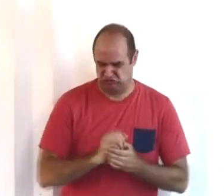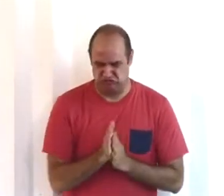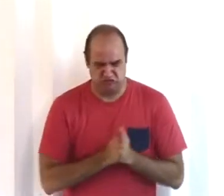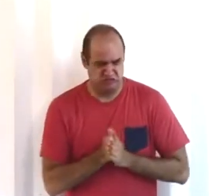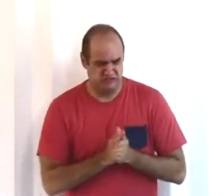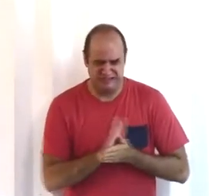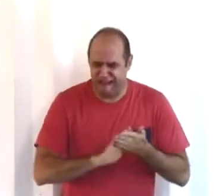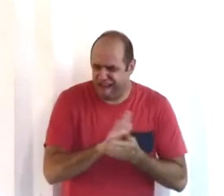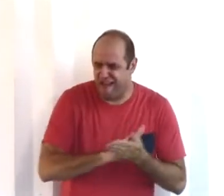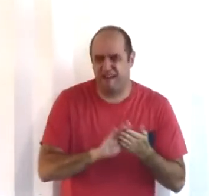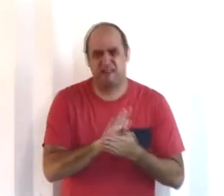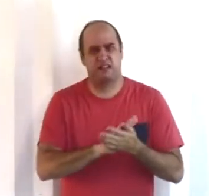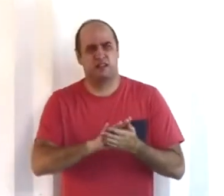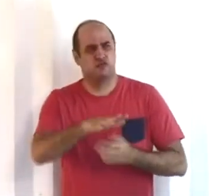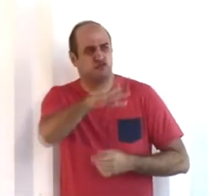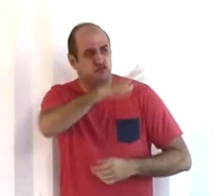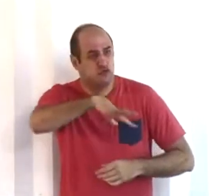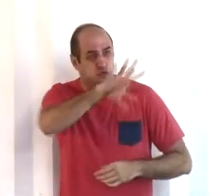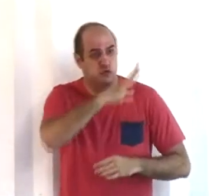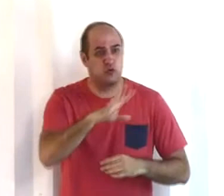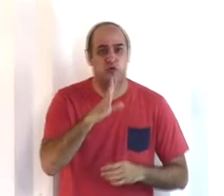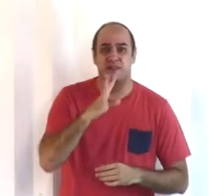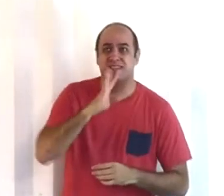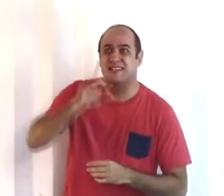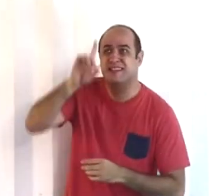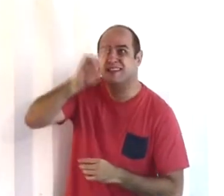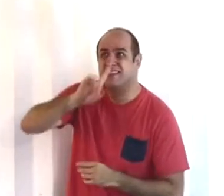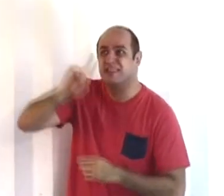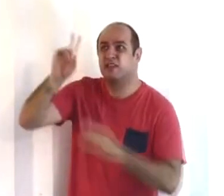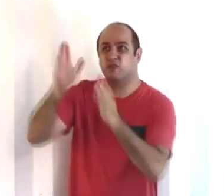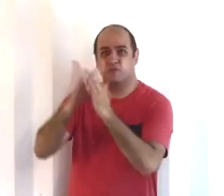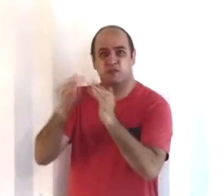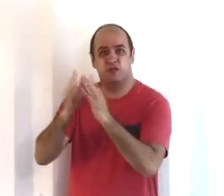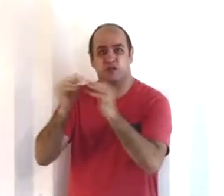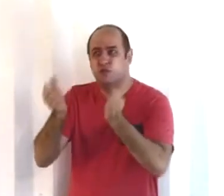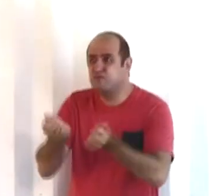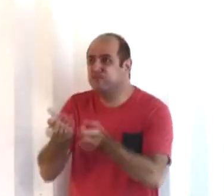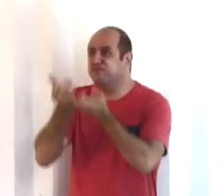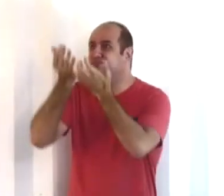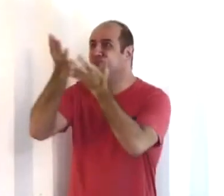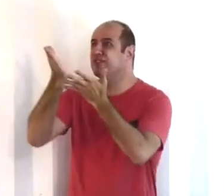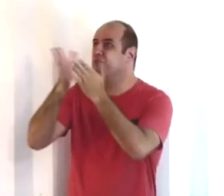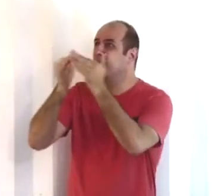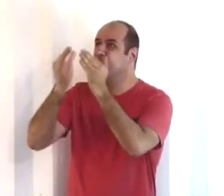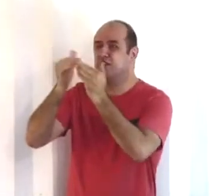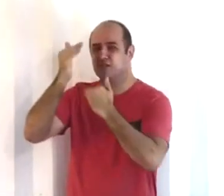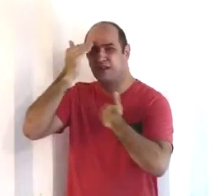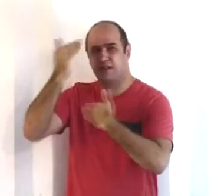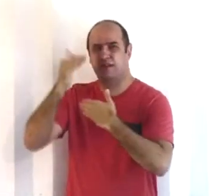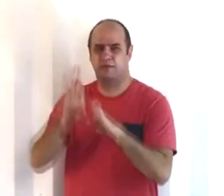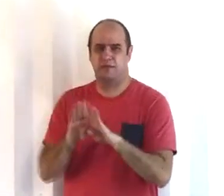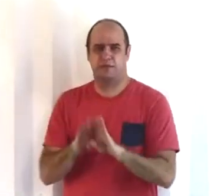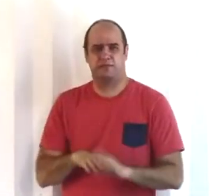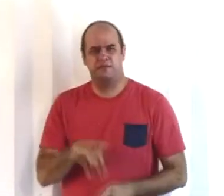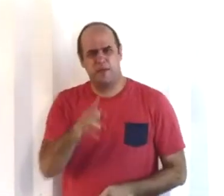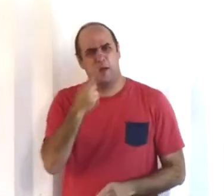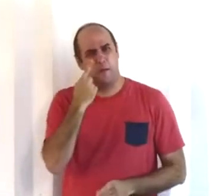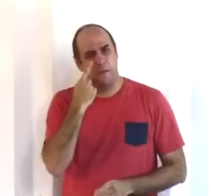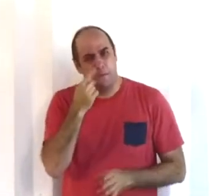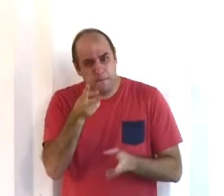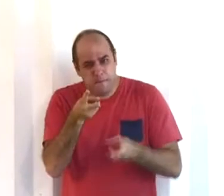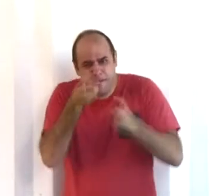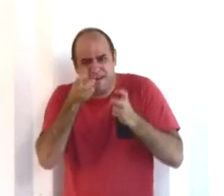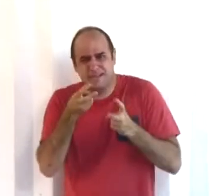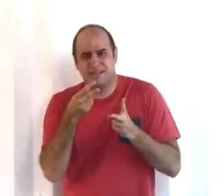sejam conhecidas as vossas petições pela oração, pela súplica, com ações de graça. Você percebe essa exortação